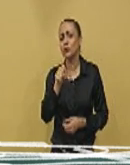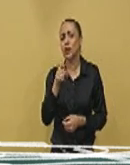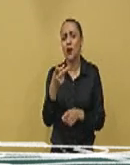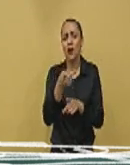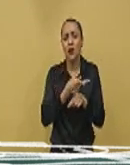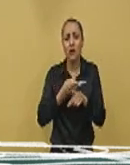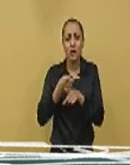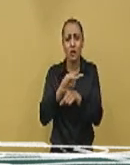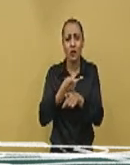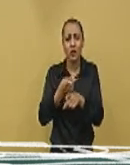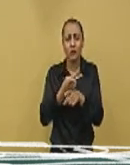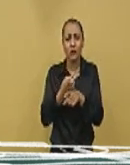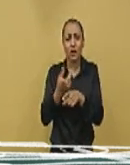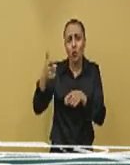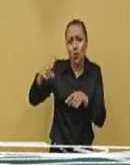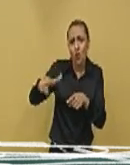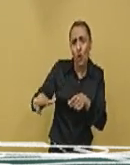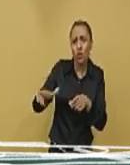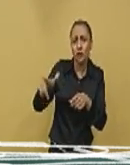a reeleição?